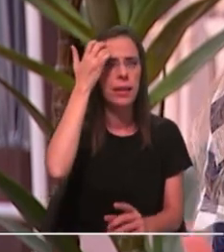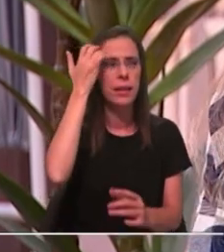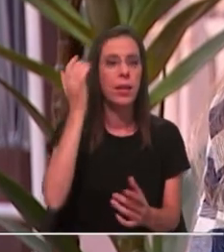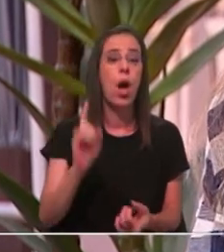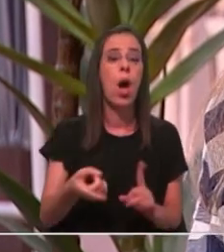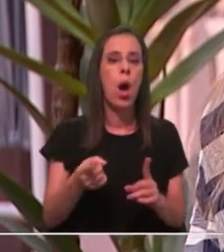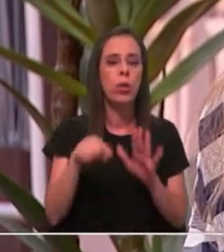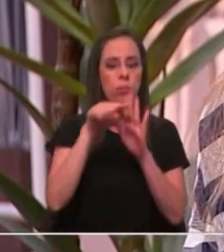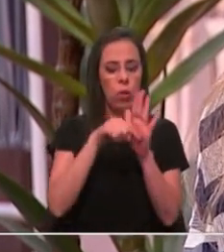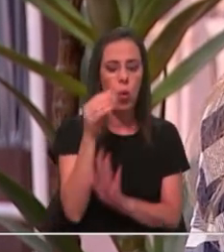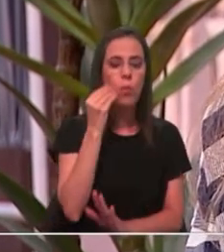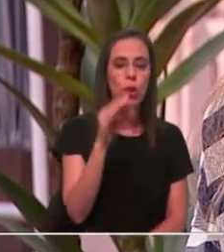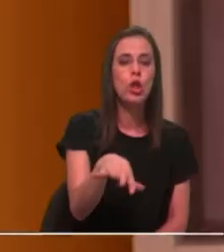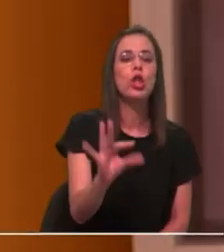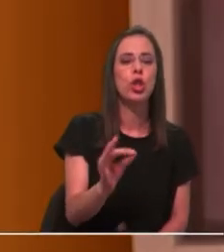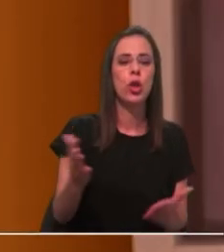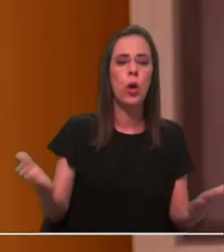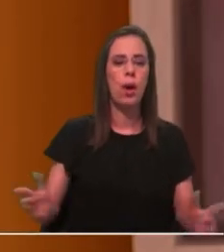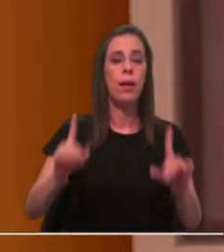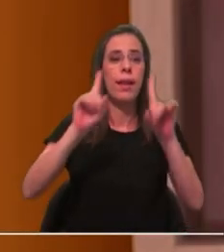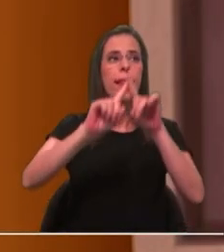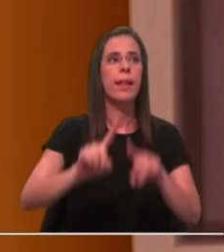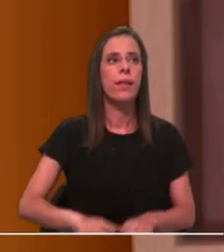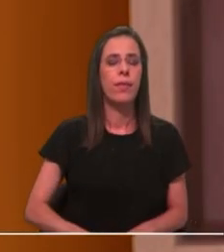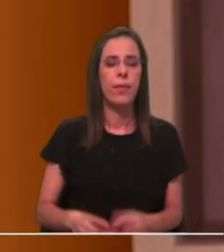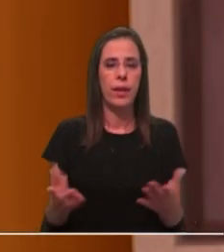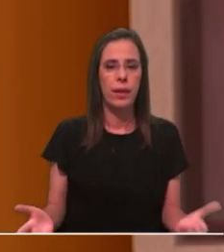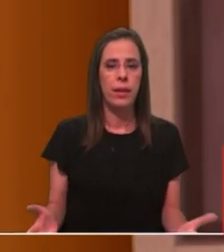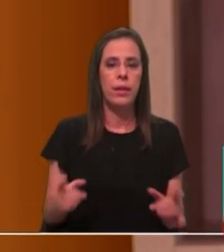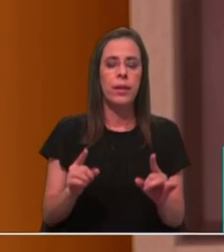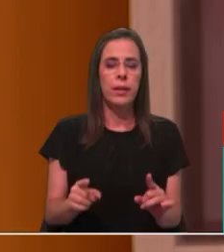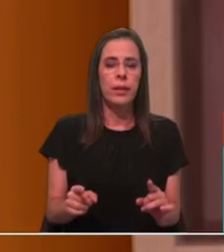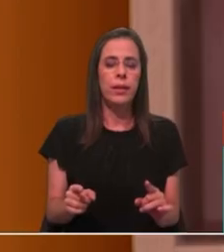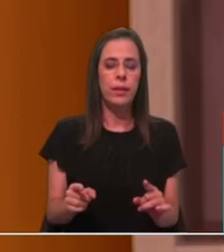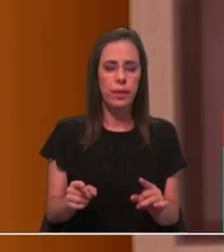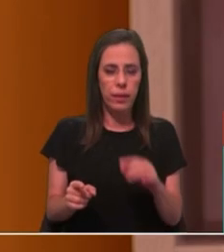Quais são os critérios de escolha e as diferenças? Portanto,